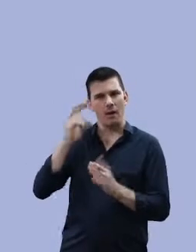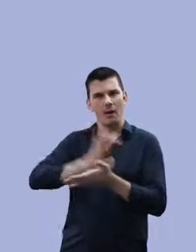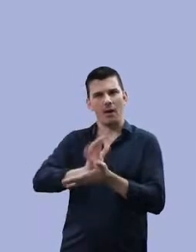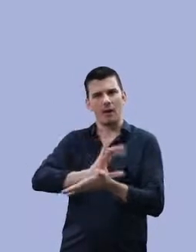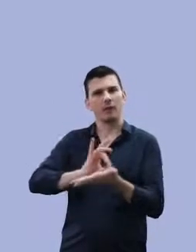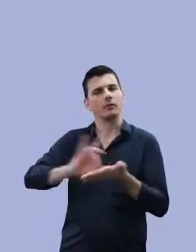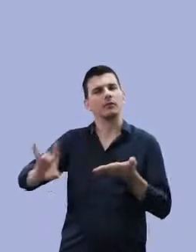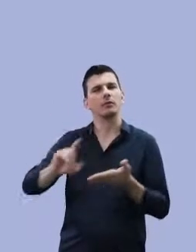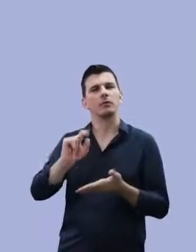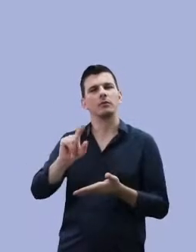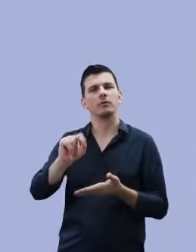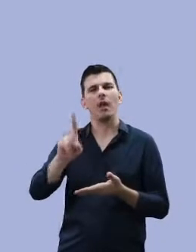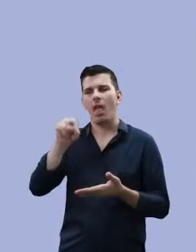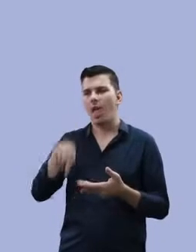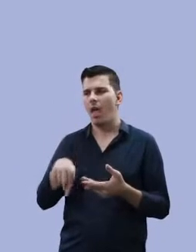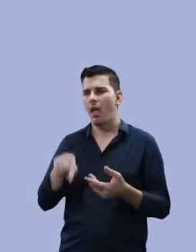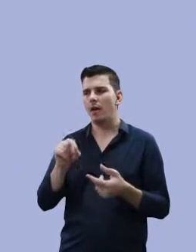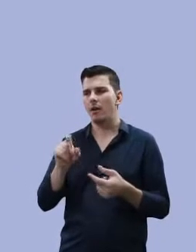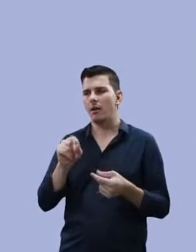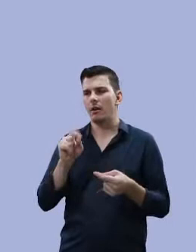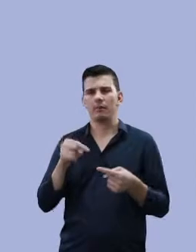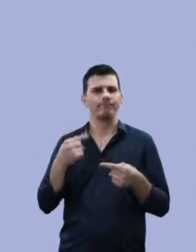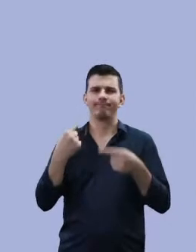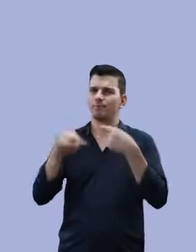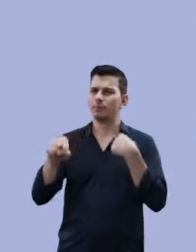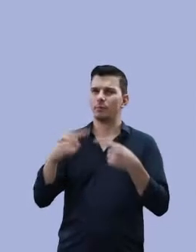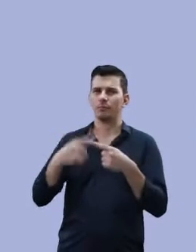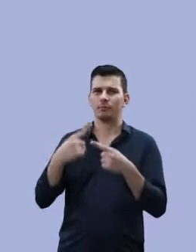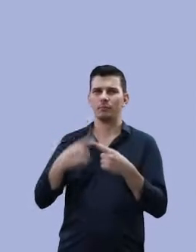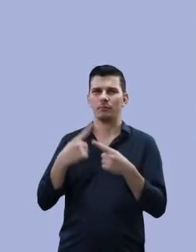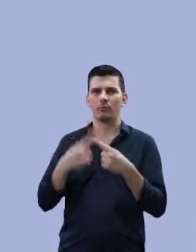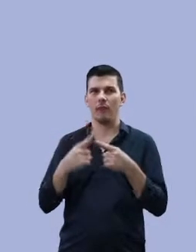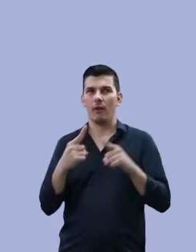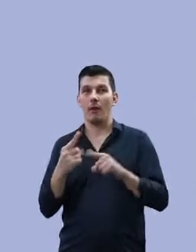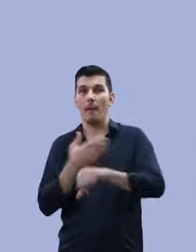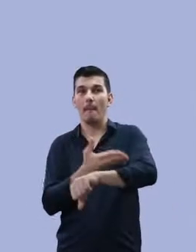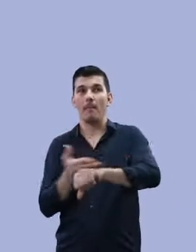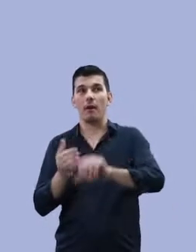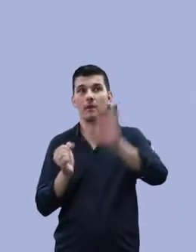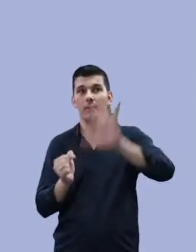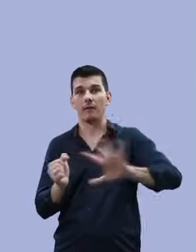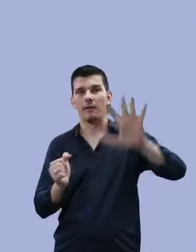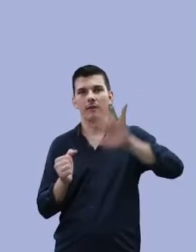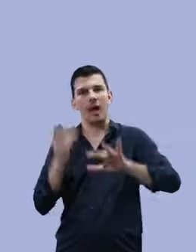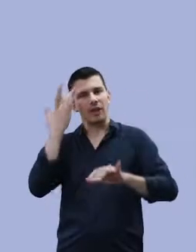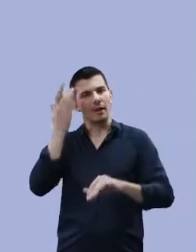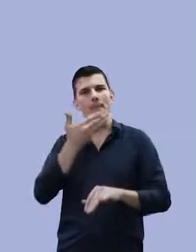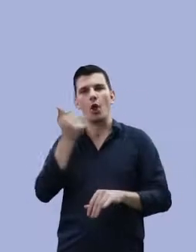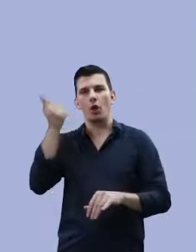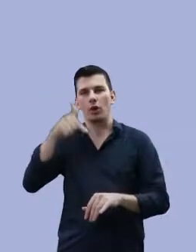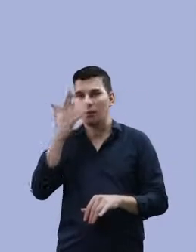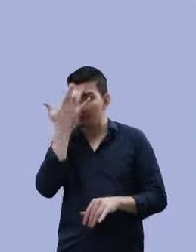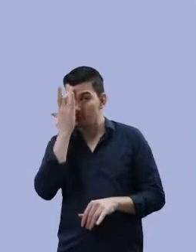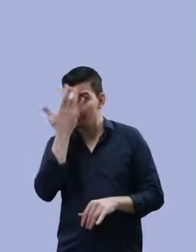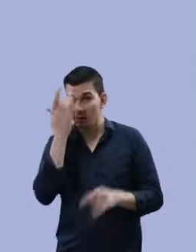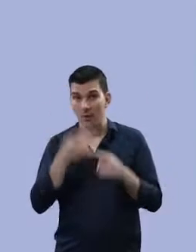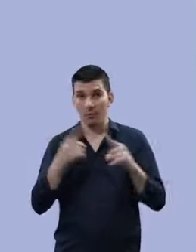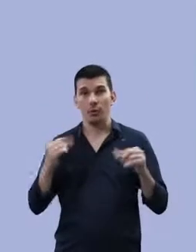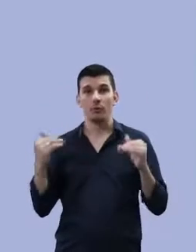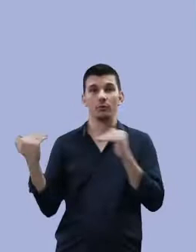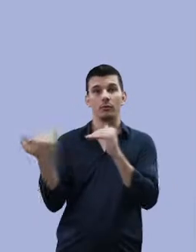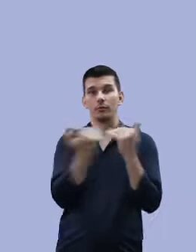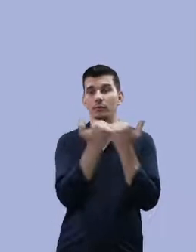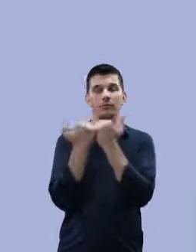indianos, porém ambos possuíam a mesma origem racial. Então, quer dizer, como é que eu posso dizer que um é superior ao